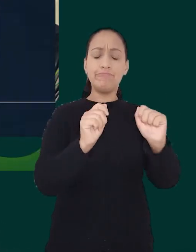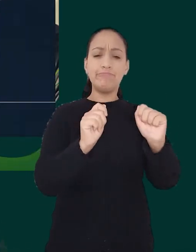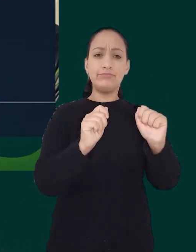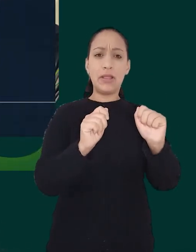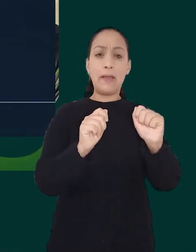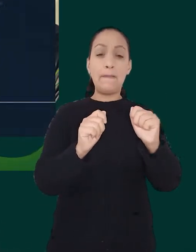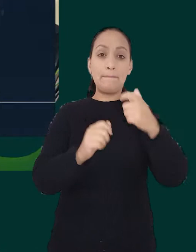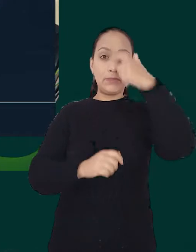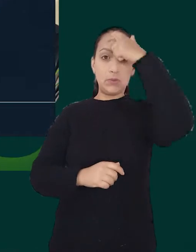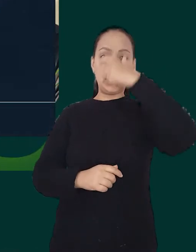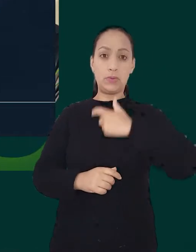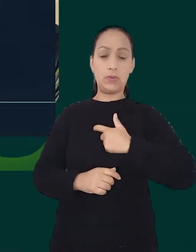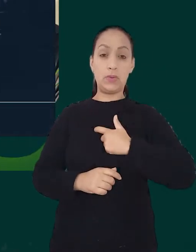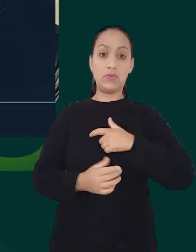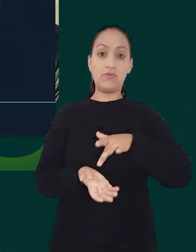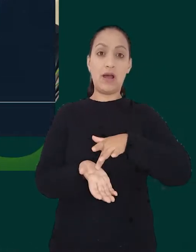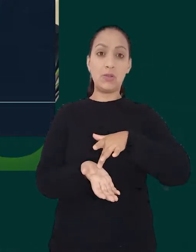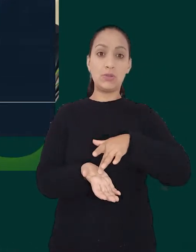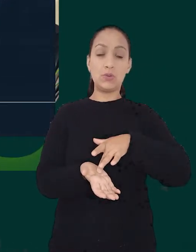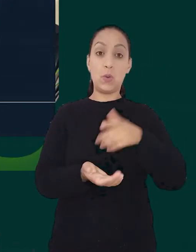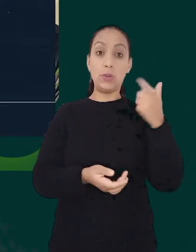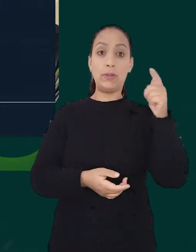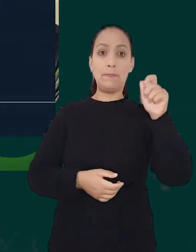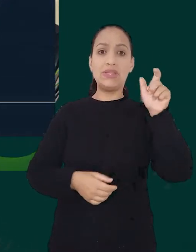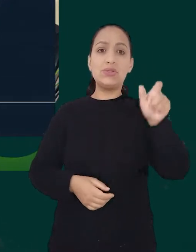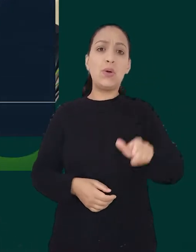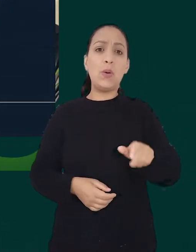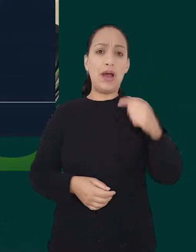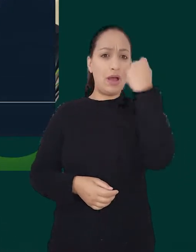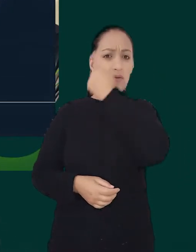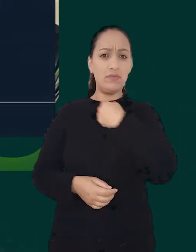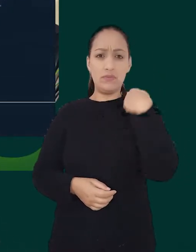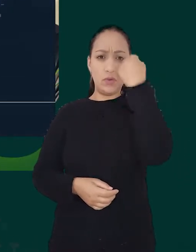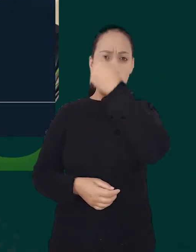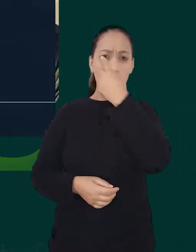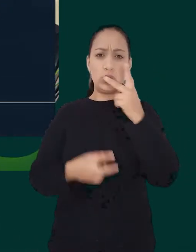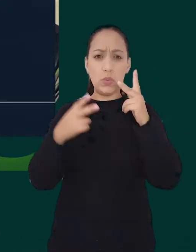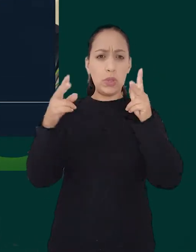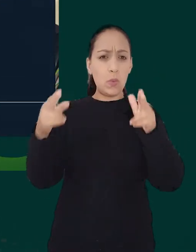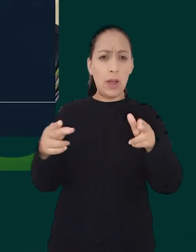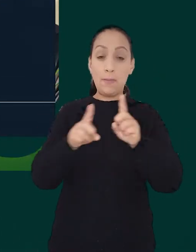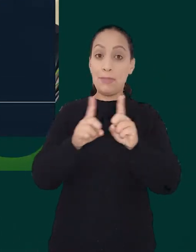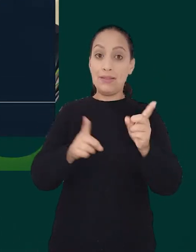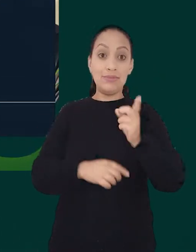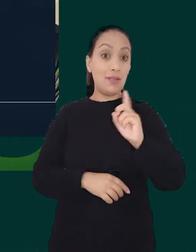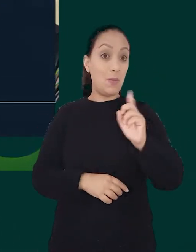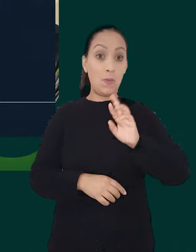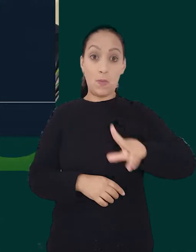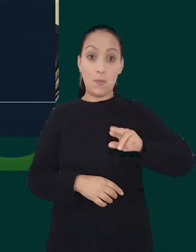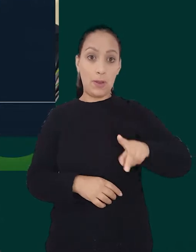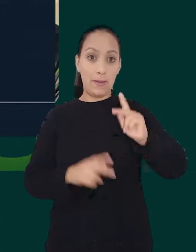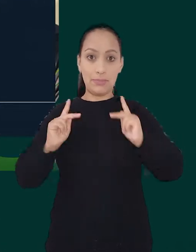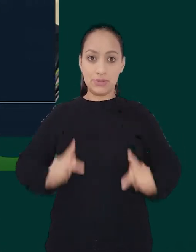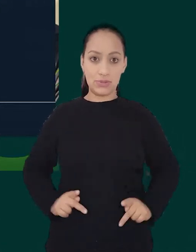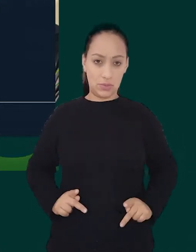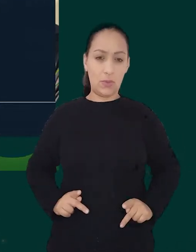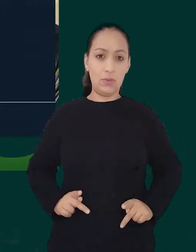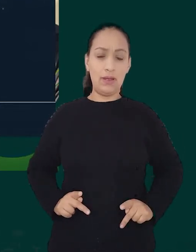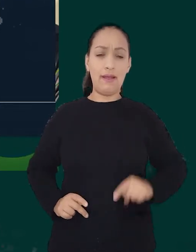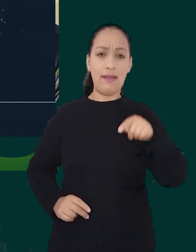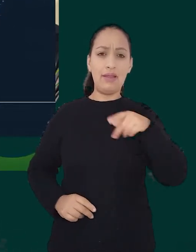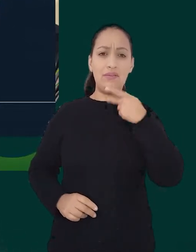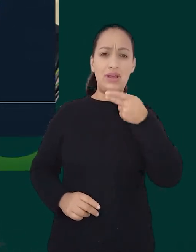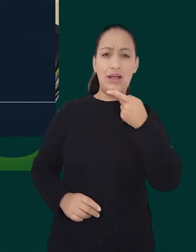simular a voz e a face dela falando coisas, obviamente, que aquela pessoa não falou. E essa hierarquia, então, a gente